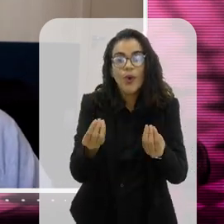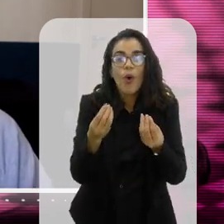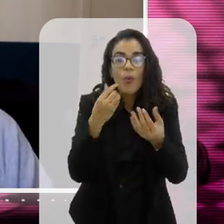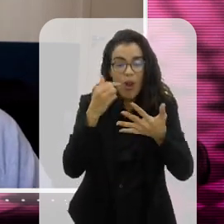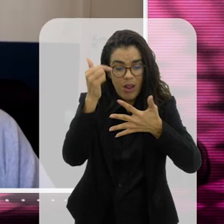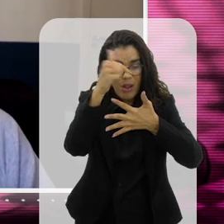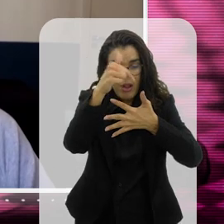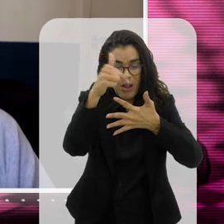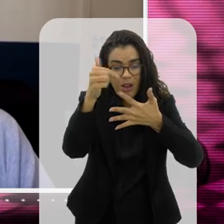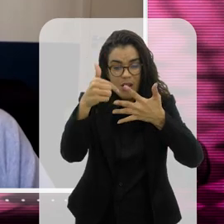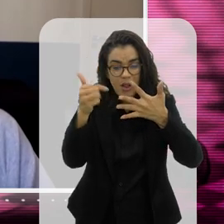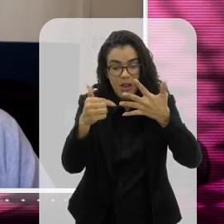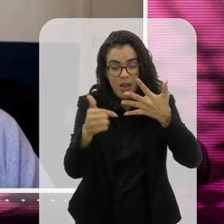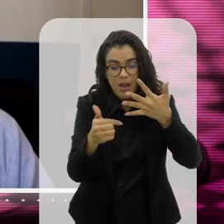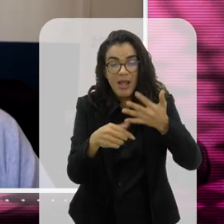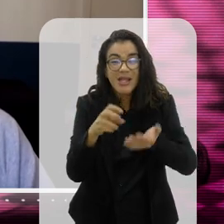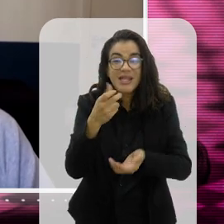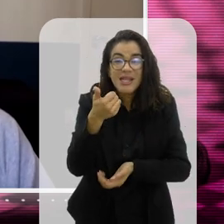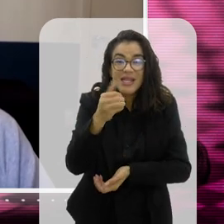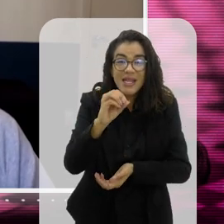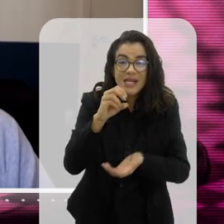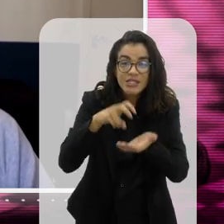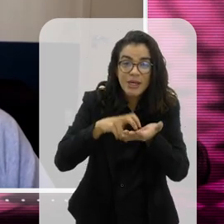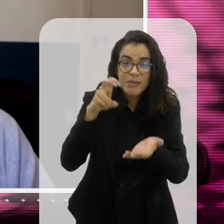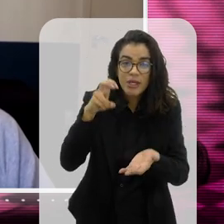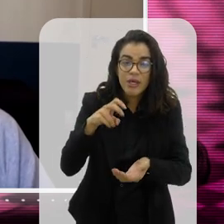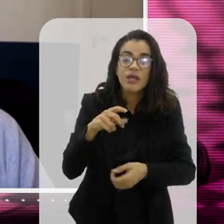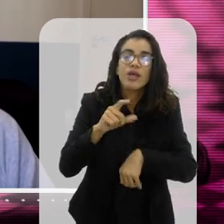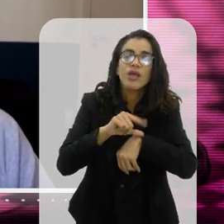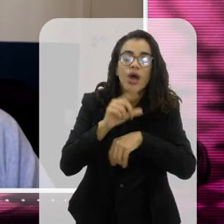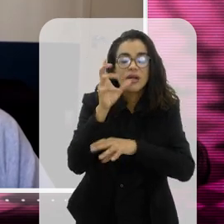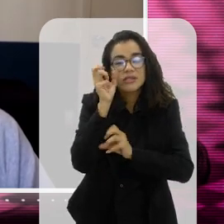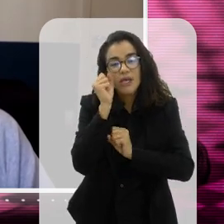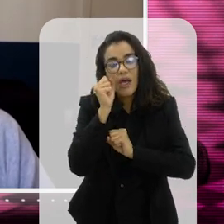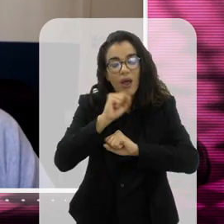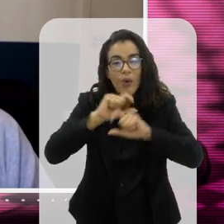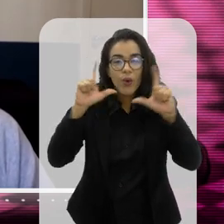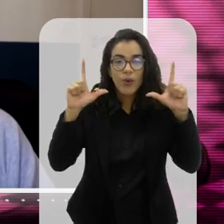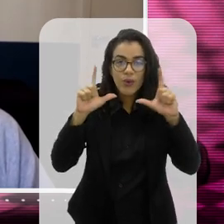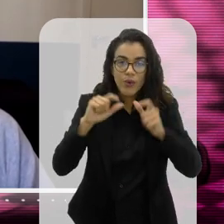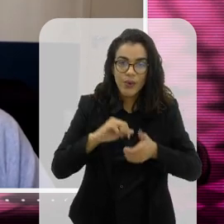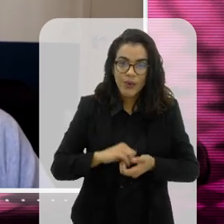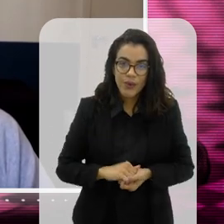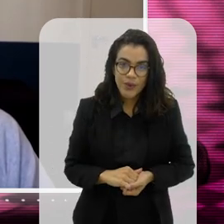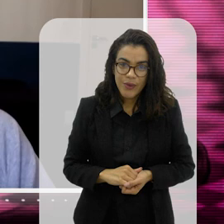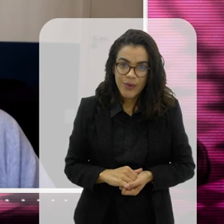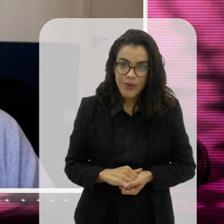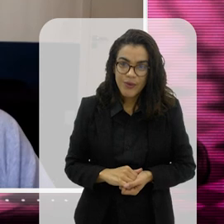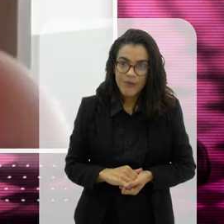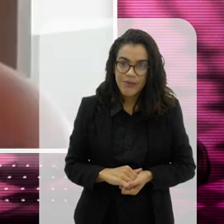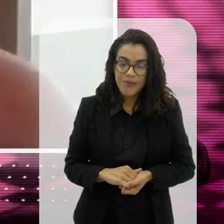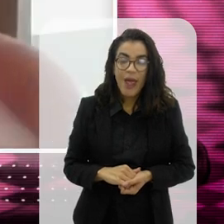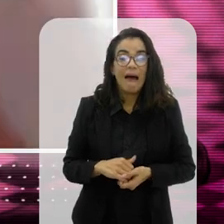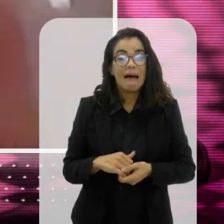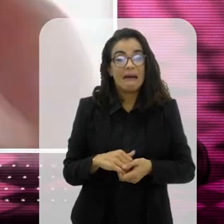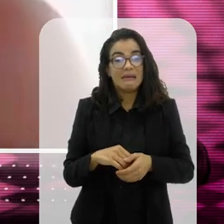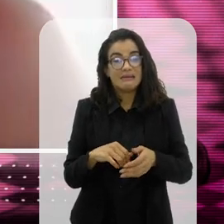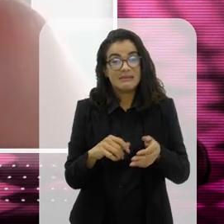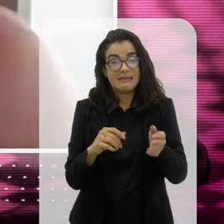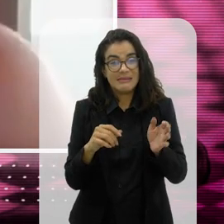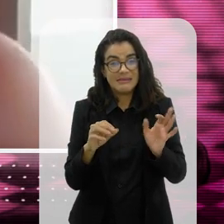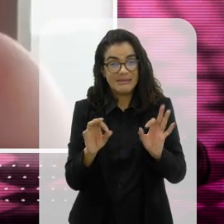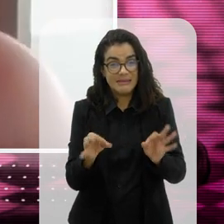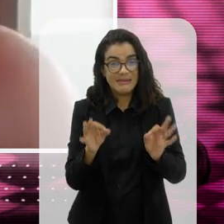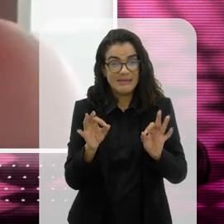você não fez nada? Olha o tanto de coisa que você já fez, são 10 da manhã, me conta que hora que você acordou e o que você fez até chegar aqui na consulta. E aí ela se